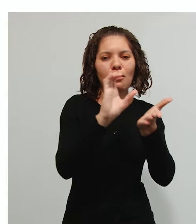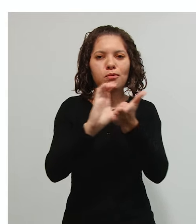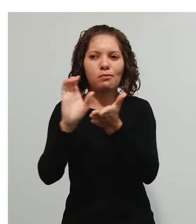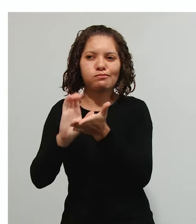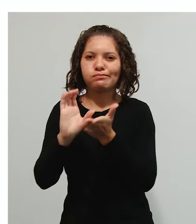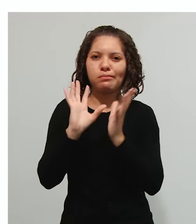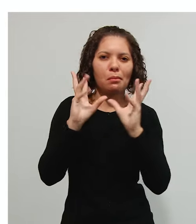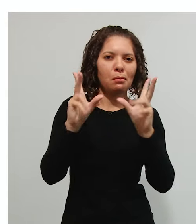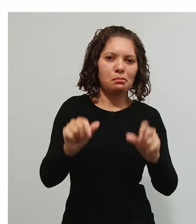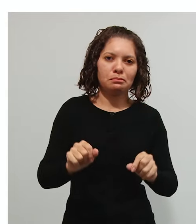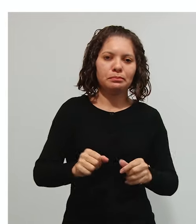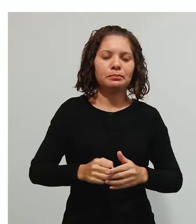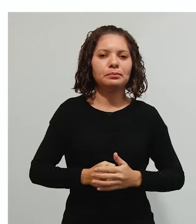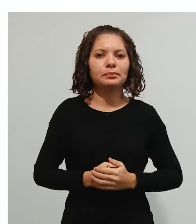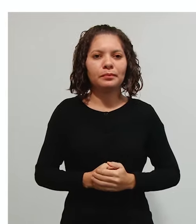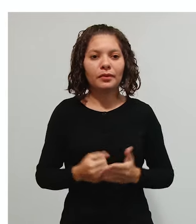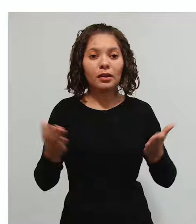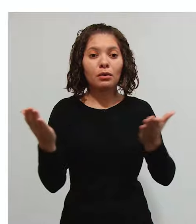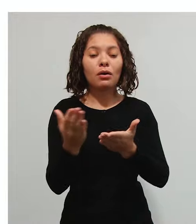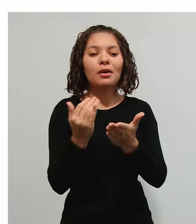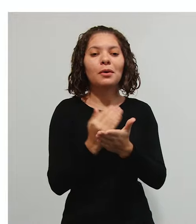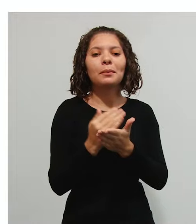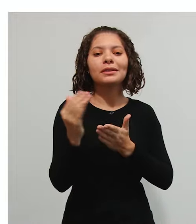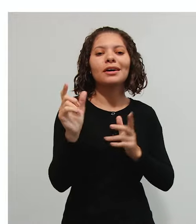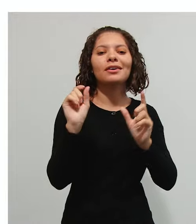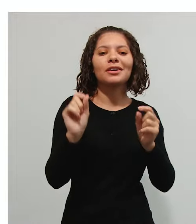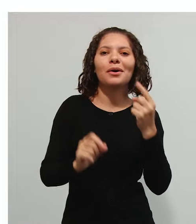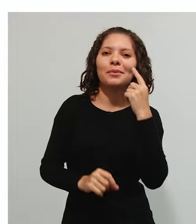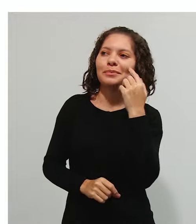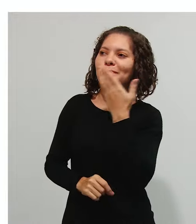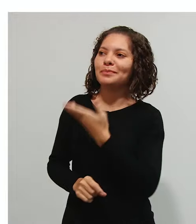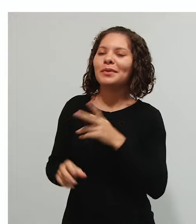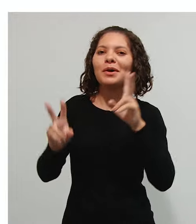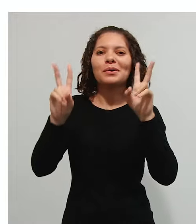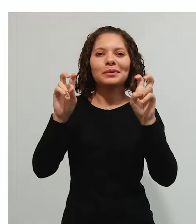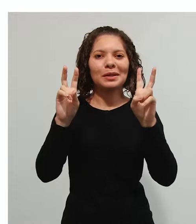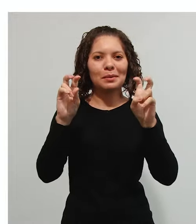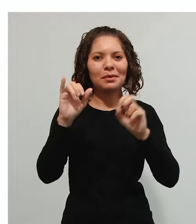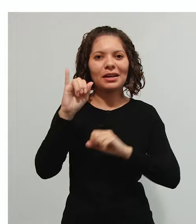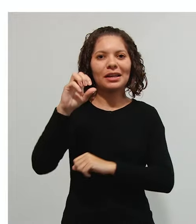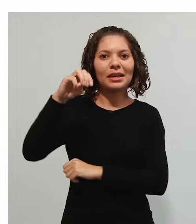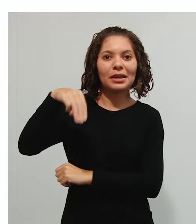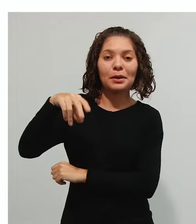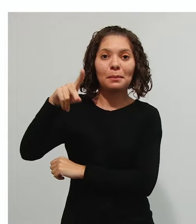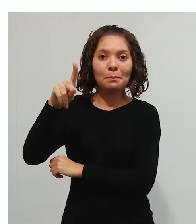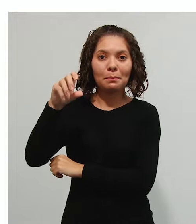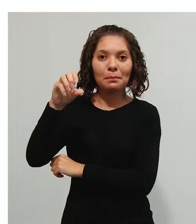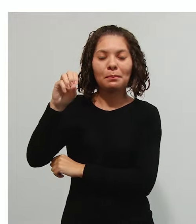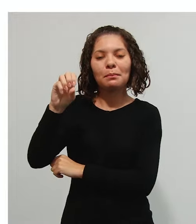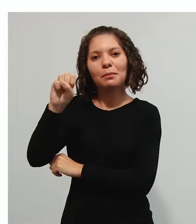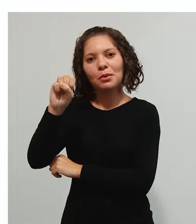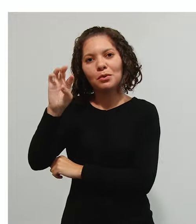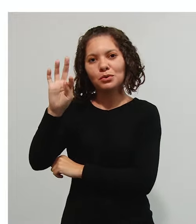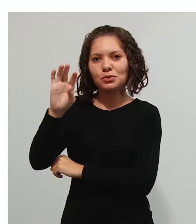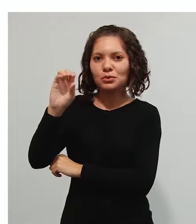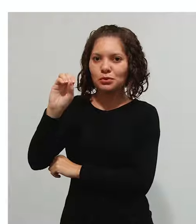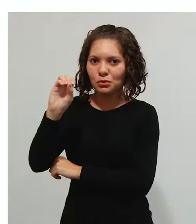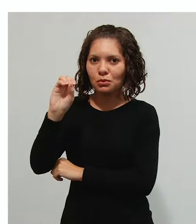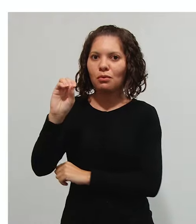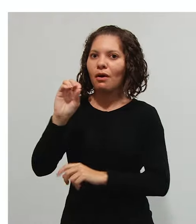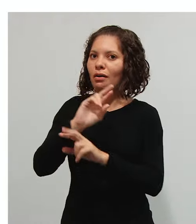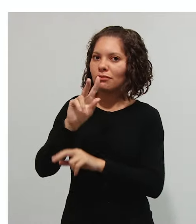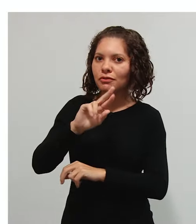geral vamos começar por ele o famoso imposto que é imposto não é proposto então a gente já sabe que tem que pagar em geral